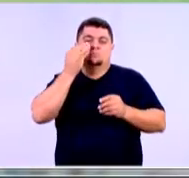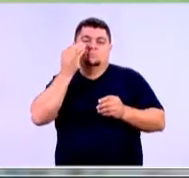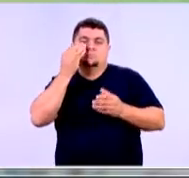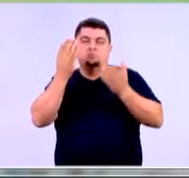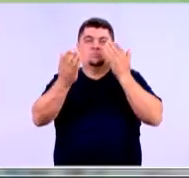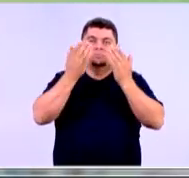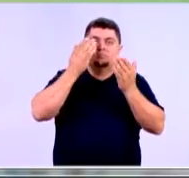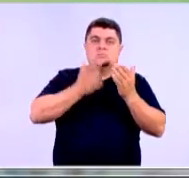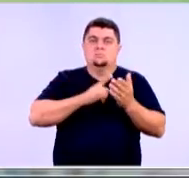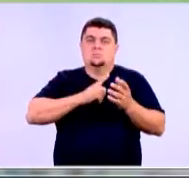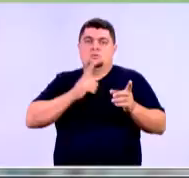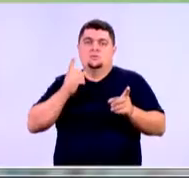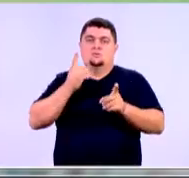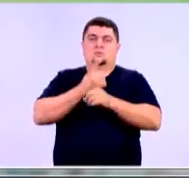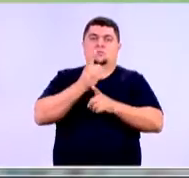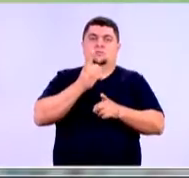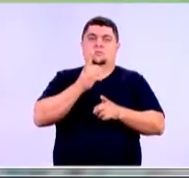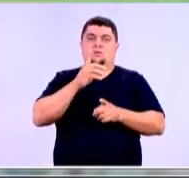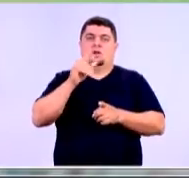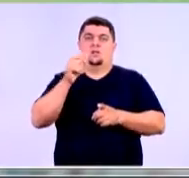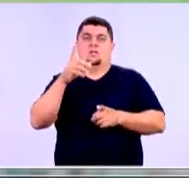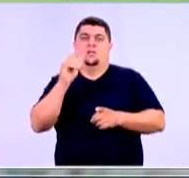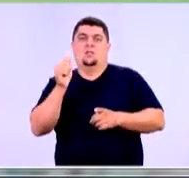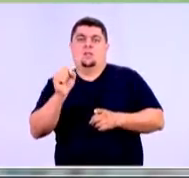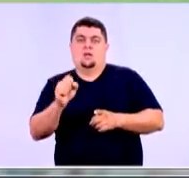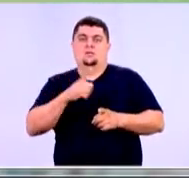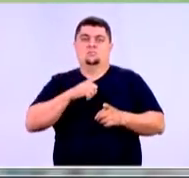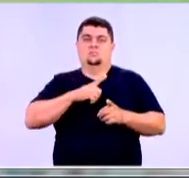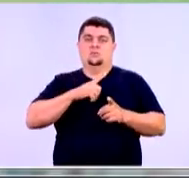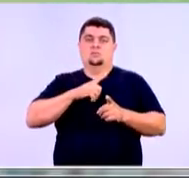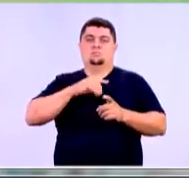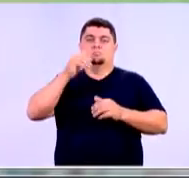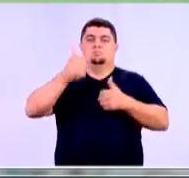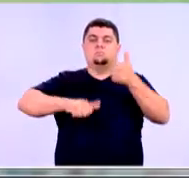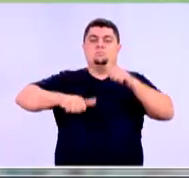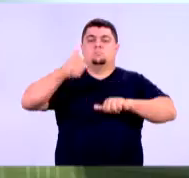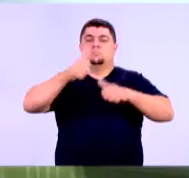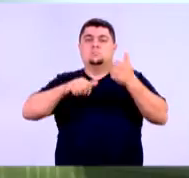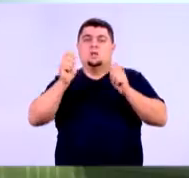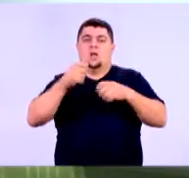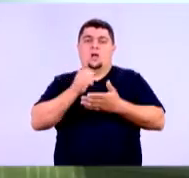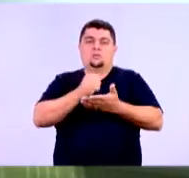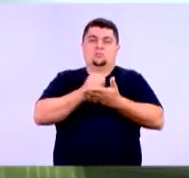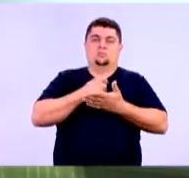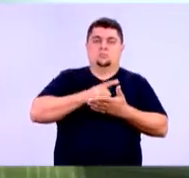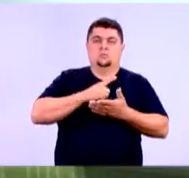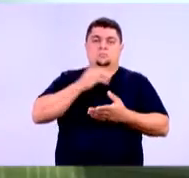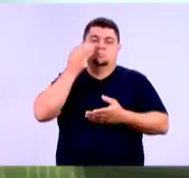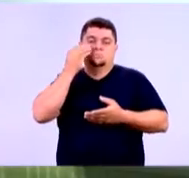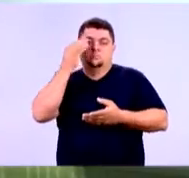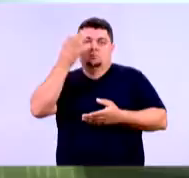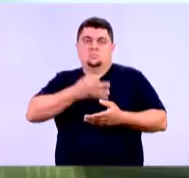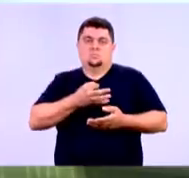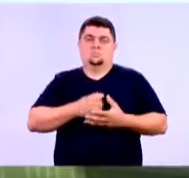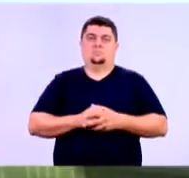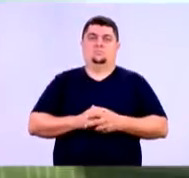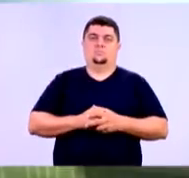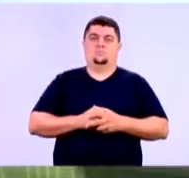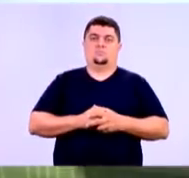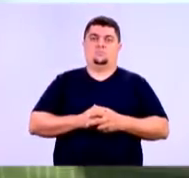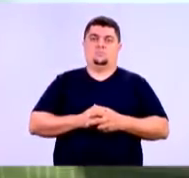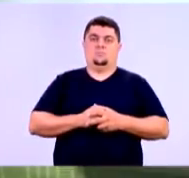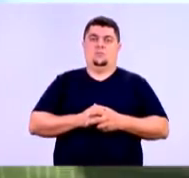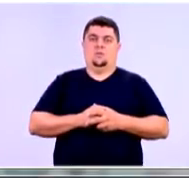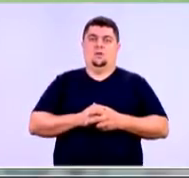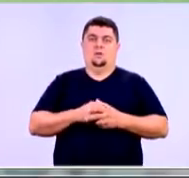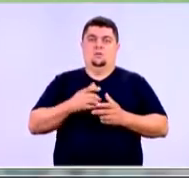gente encontrar os dados contábeis dos indicadores que vão nos auxiliar a fazer essa análise da mensuração do risco. Então, vamos partir